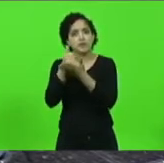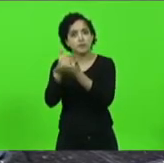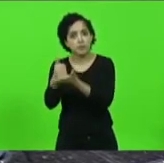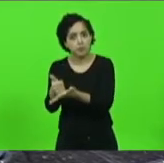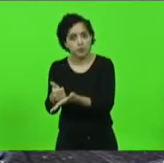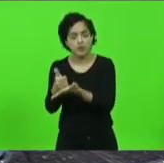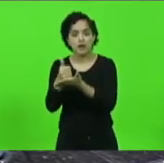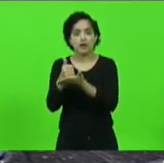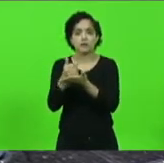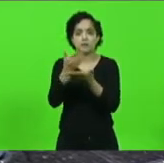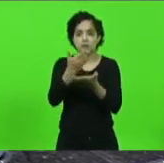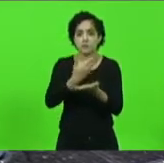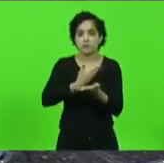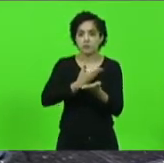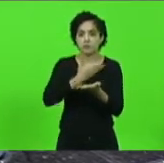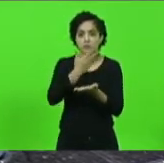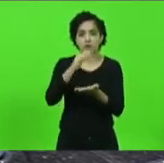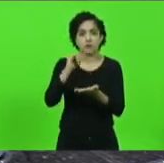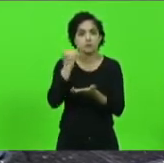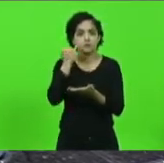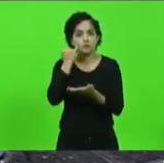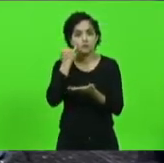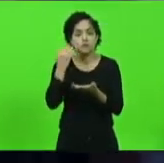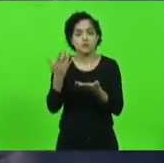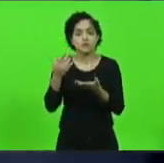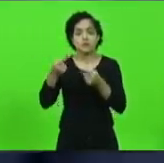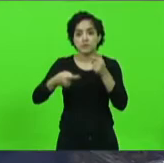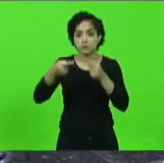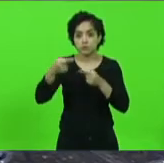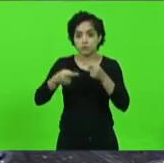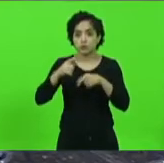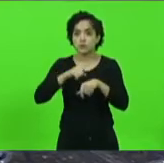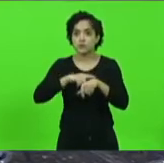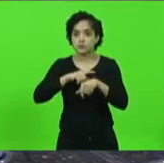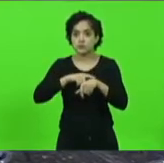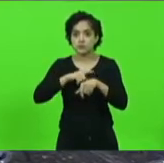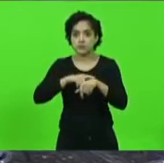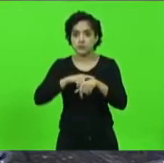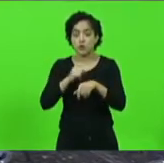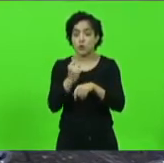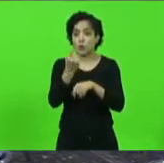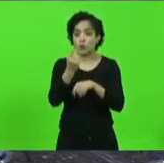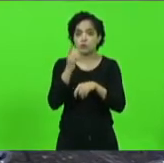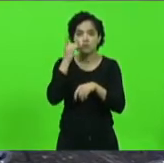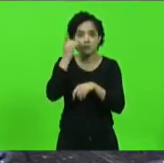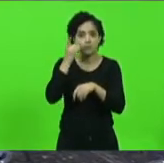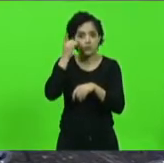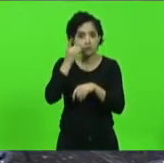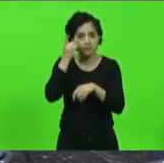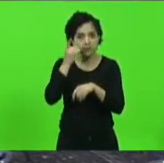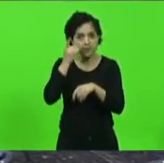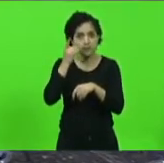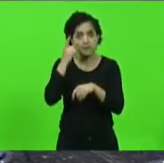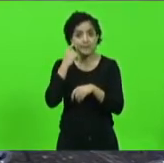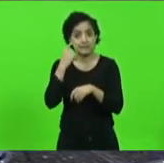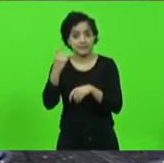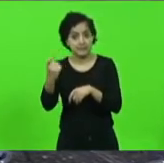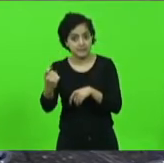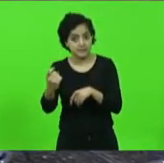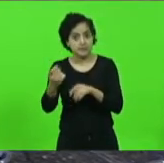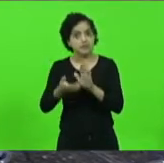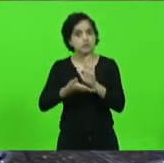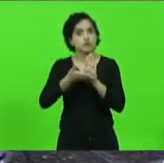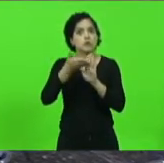deputado Jessé, inclusive, durante os debates, um deputado desta casa, interessado no aumento dos praças, eu também